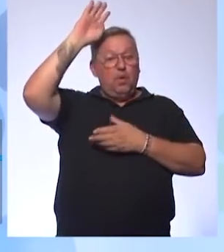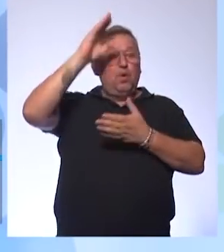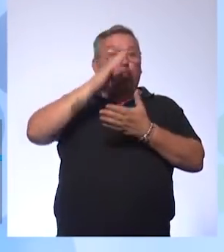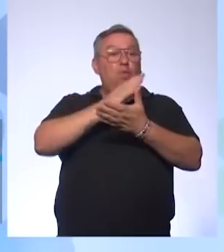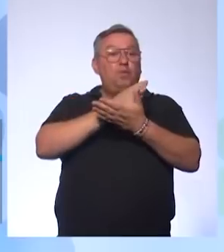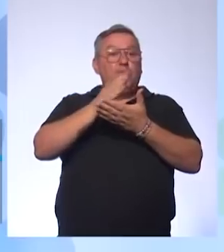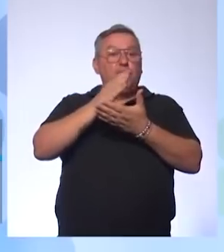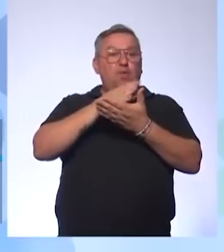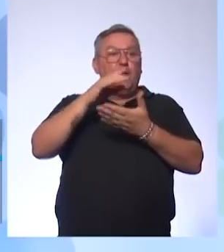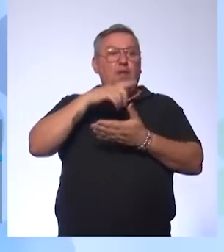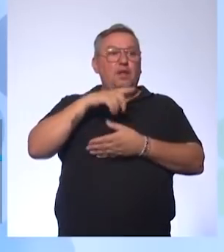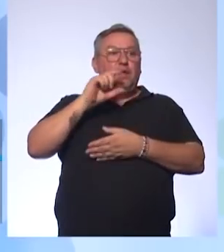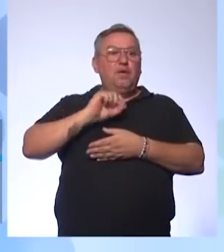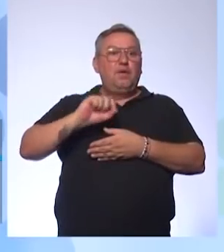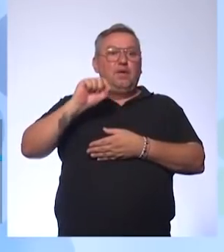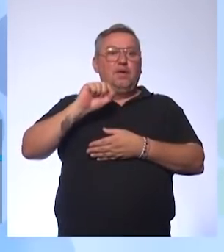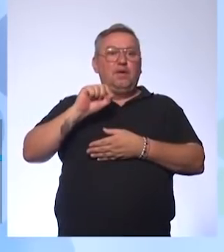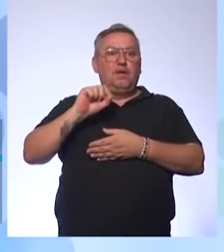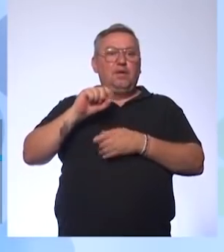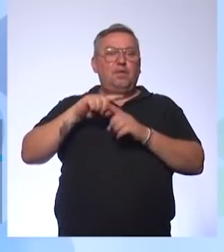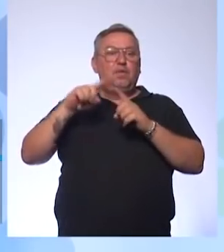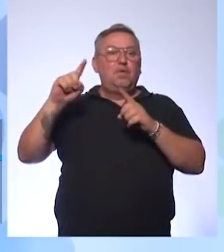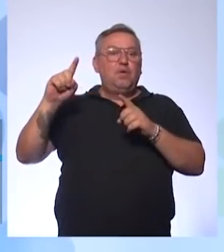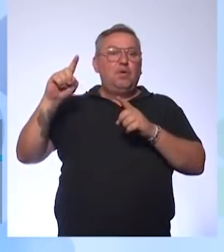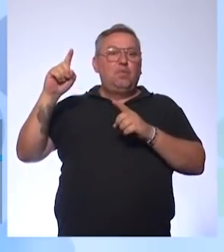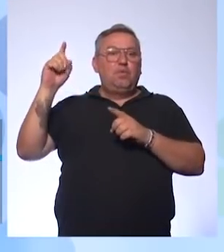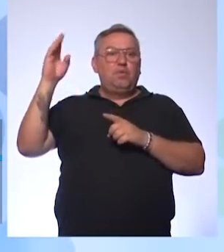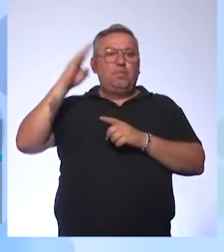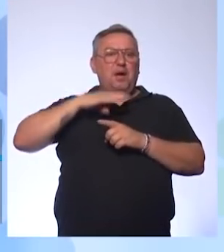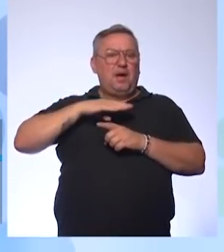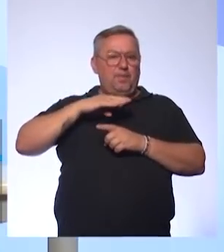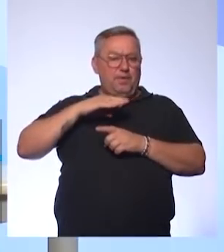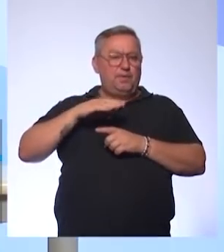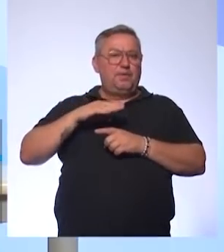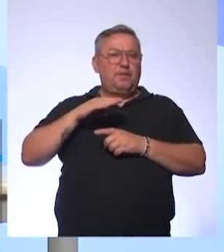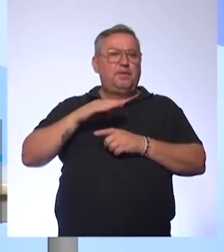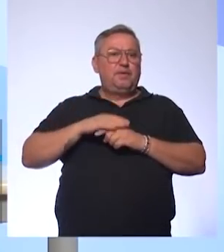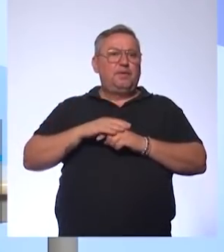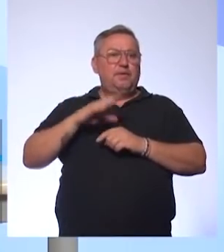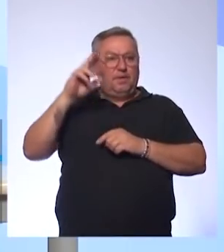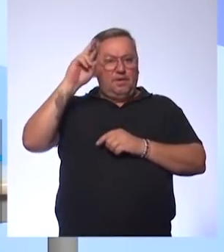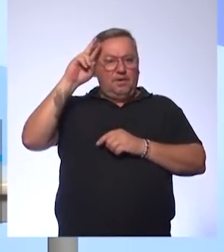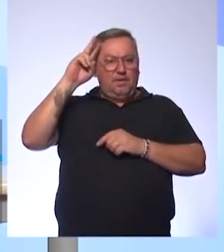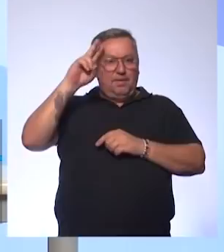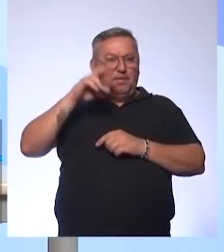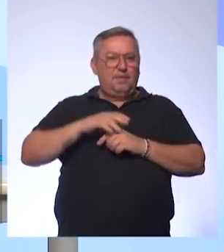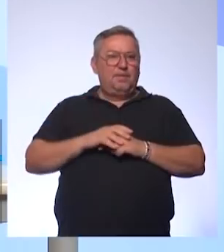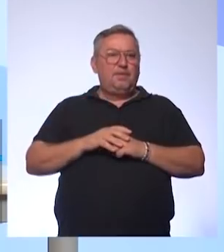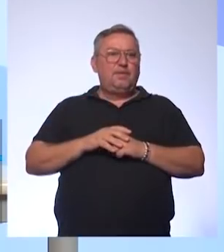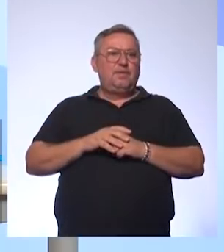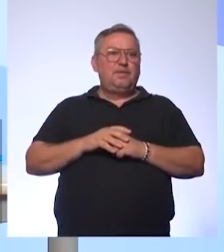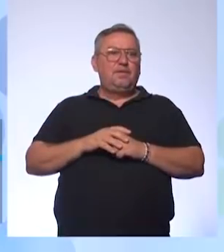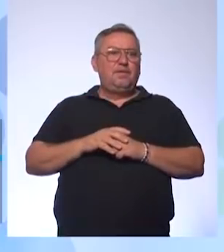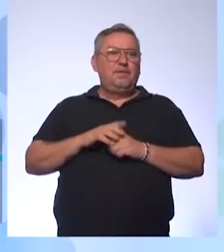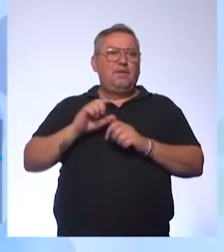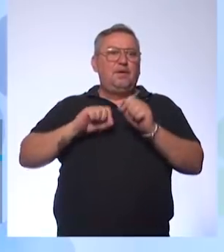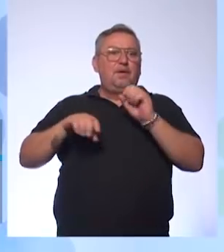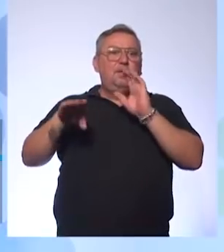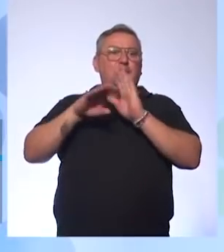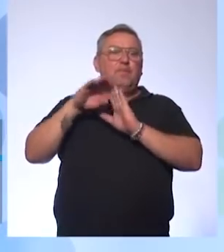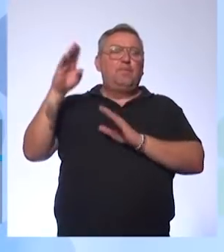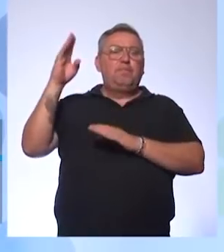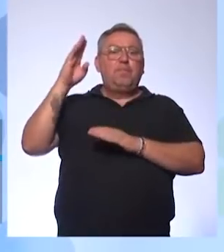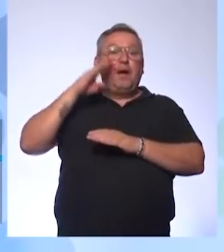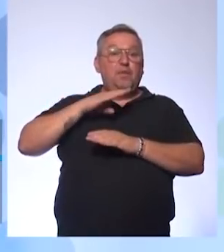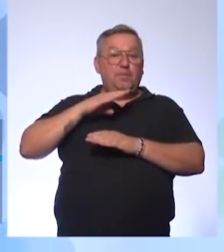receber muitos bárbaros. Lembra disso, dos bárbaros? Sim. Lembra dos bárbaros? Aí começou a receber